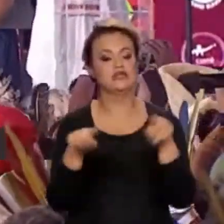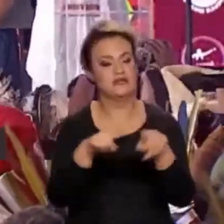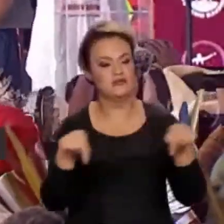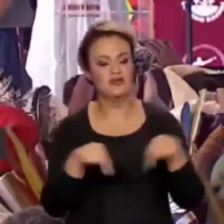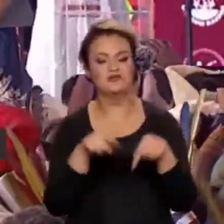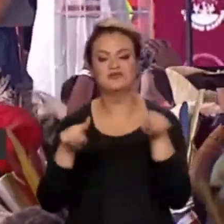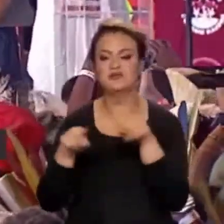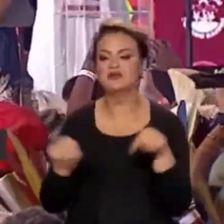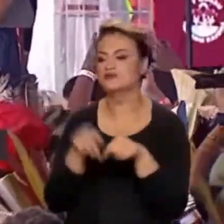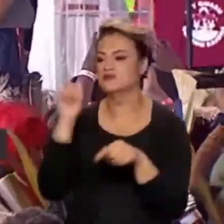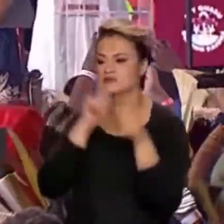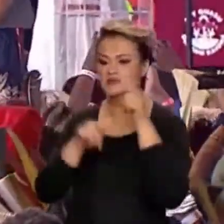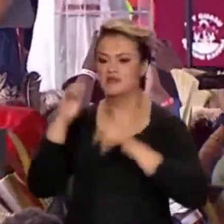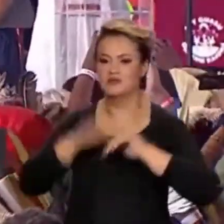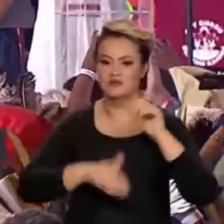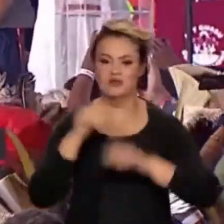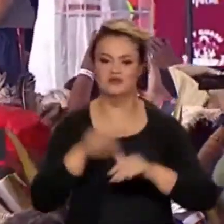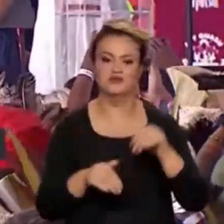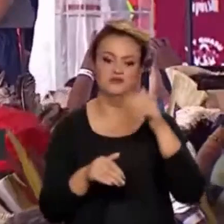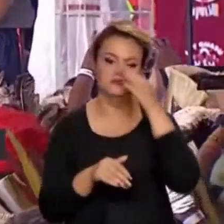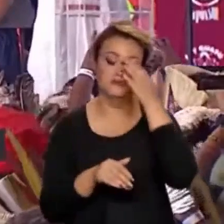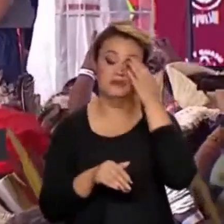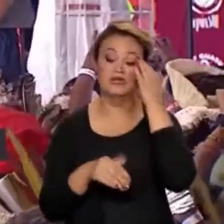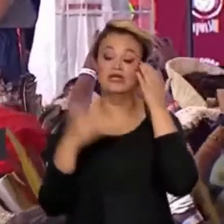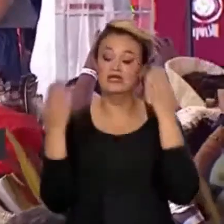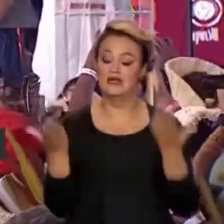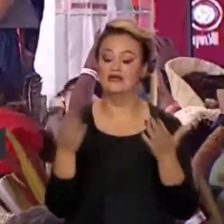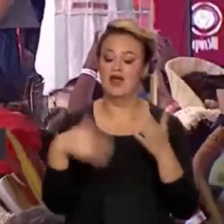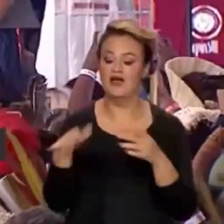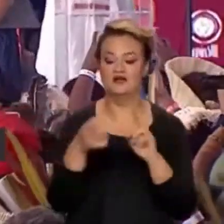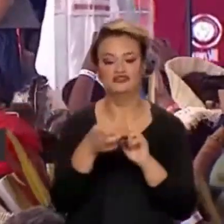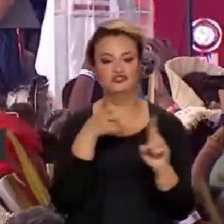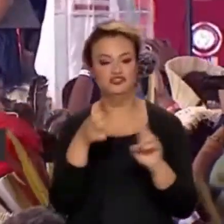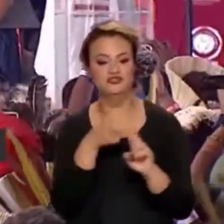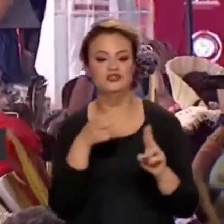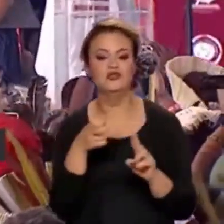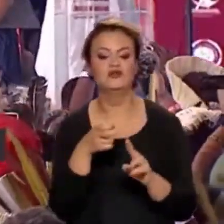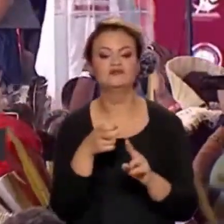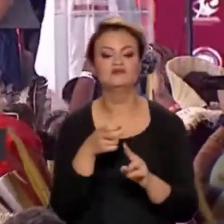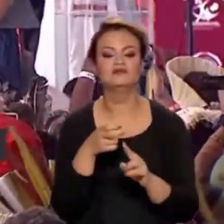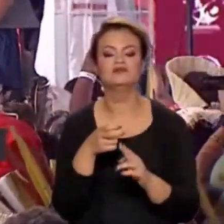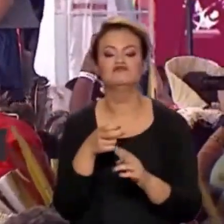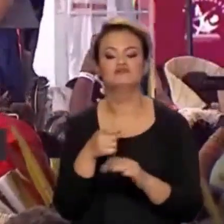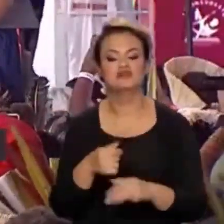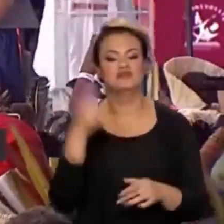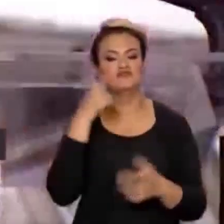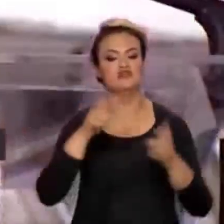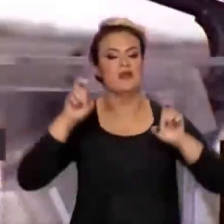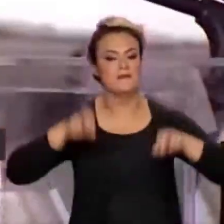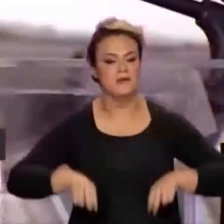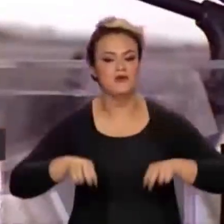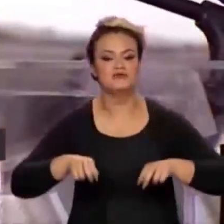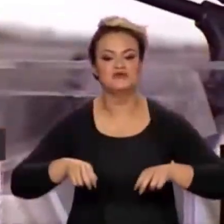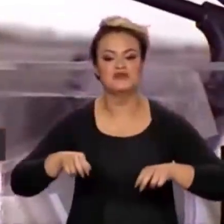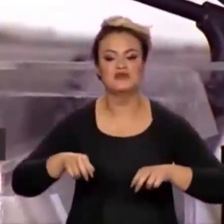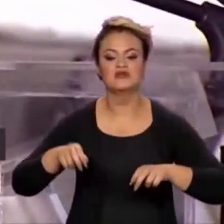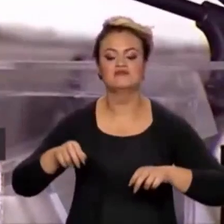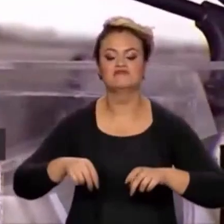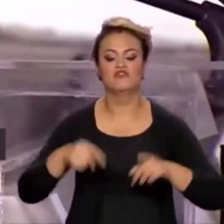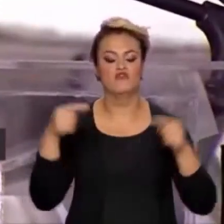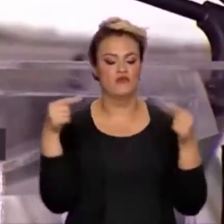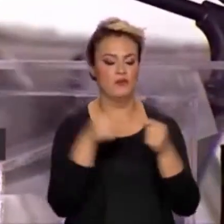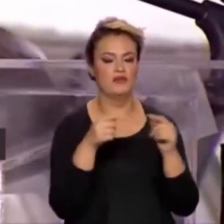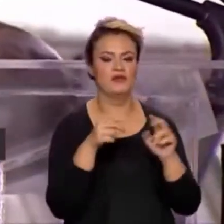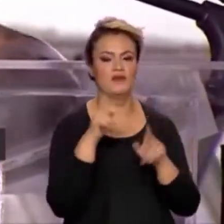demarcações sejam concretizadas e que as terras indígenas estejam na posse dos seus respectivos